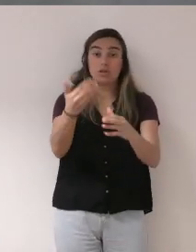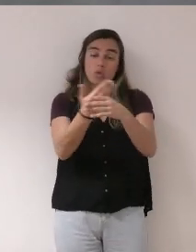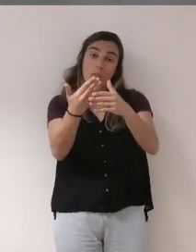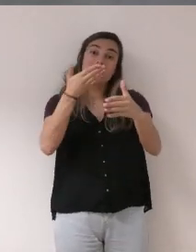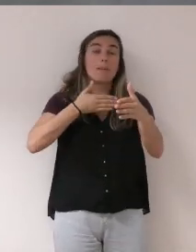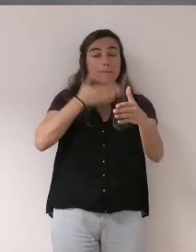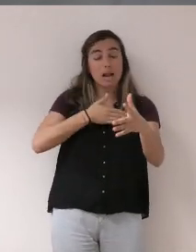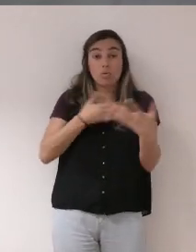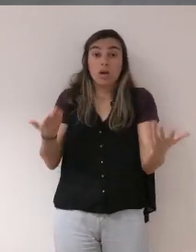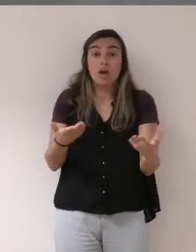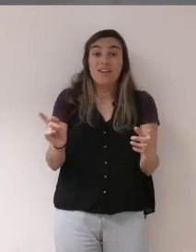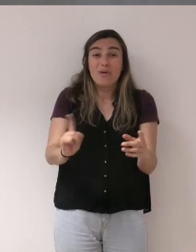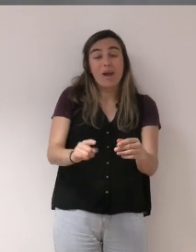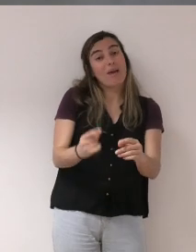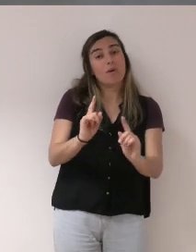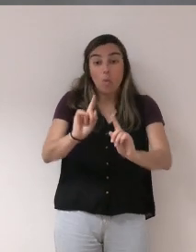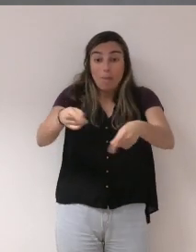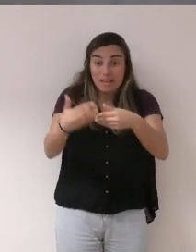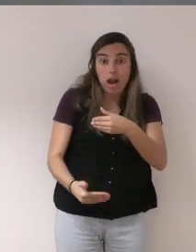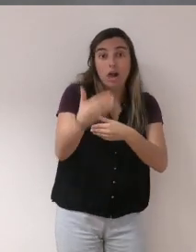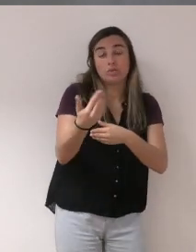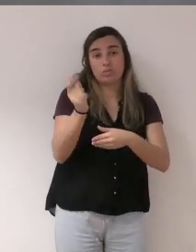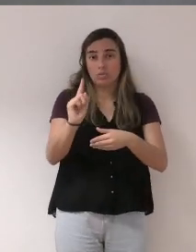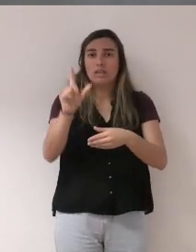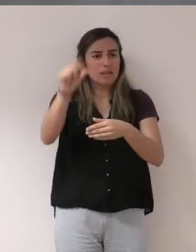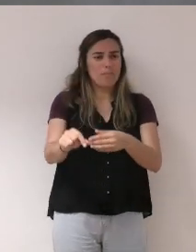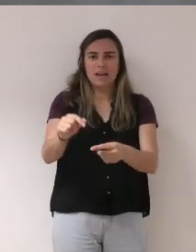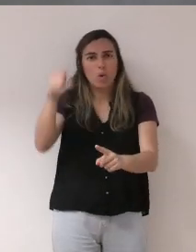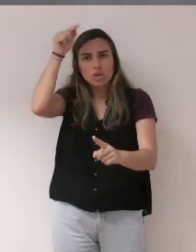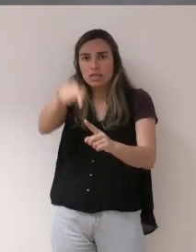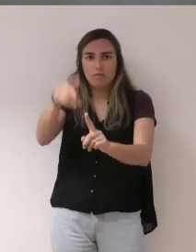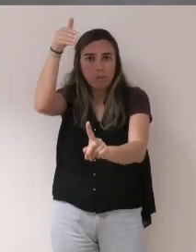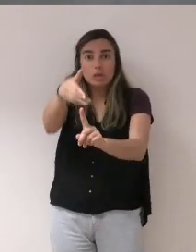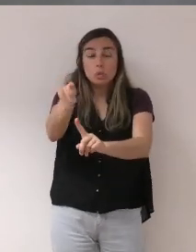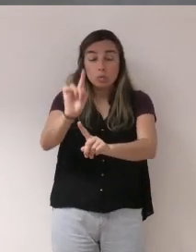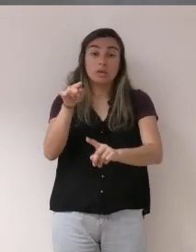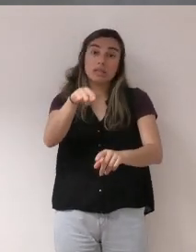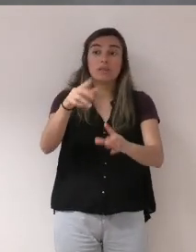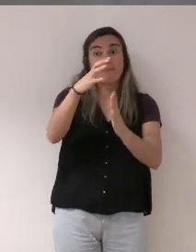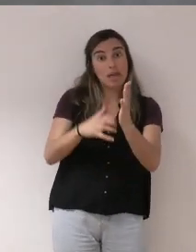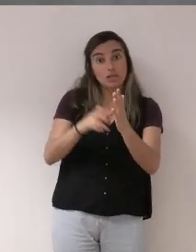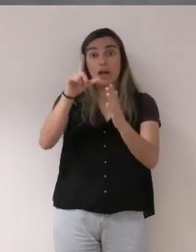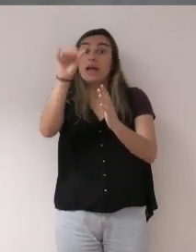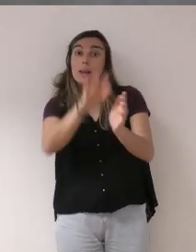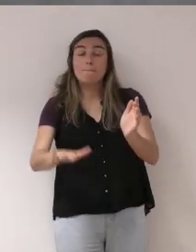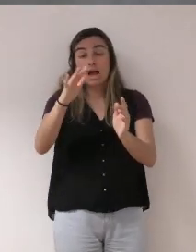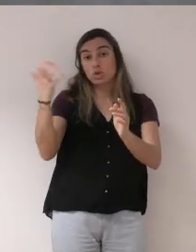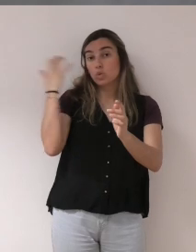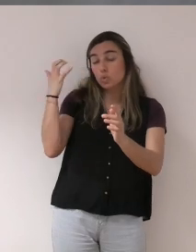branco, não é exatamente um ponto de partida e nunca será um ponto de chegada. O texto, a imagem ou os